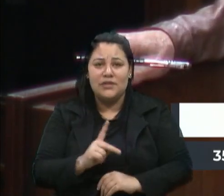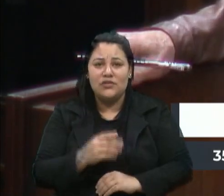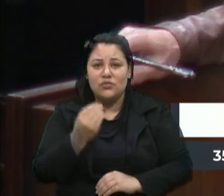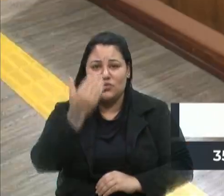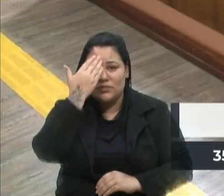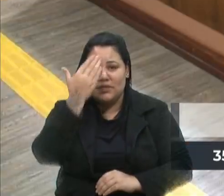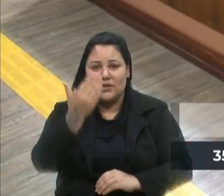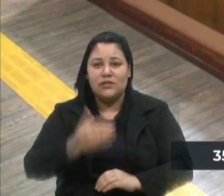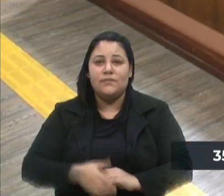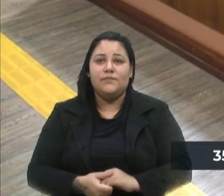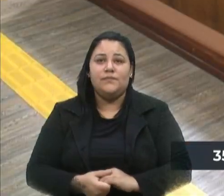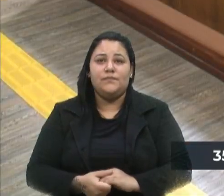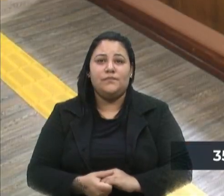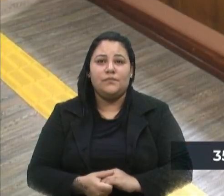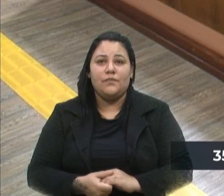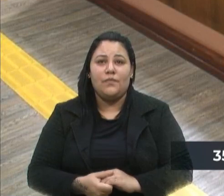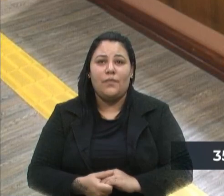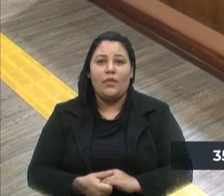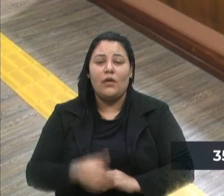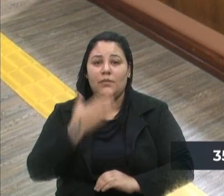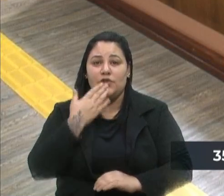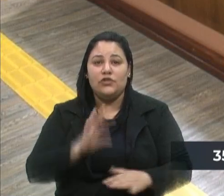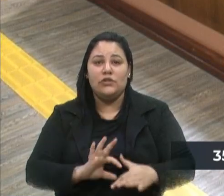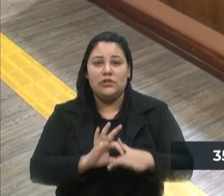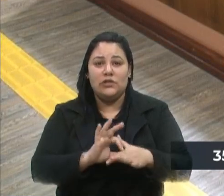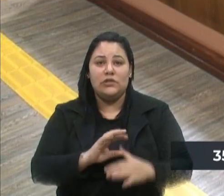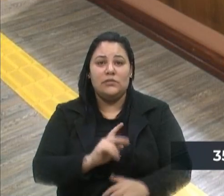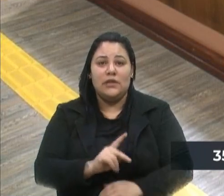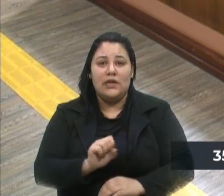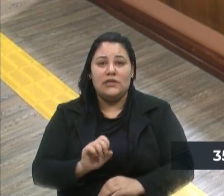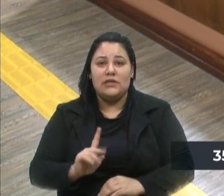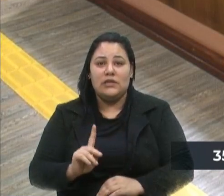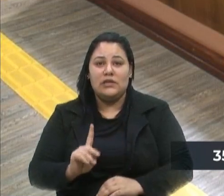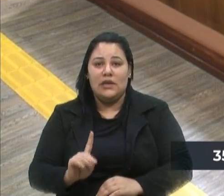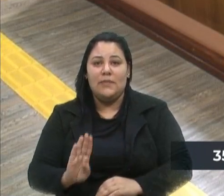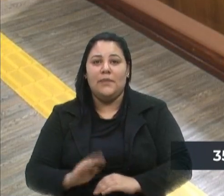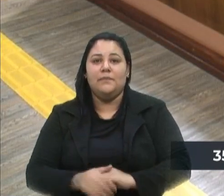Muito obrigado. Declaração de líder para a bancada do PSDB. Obrigado, senhor Camires.